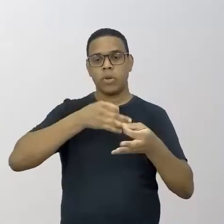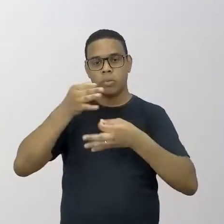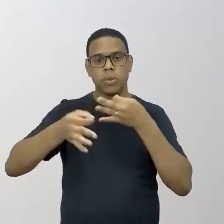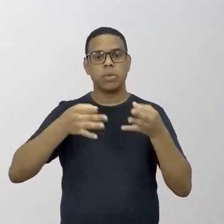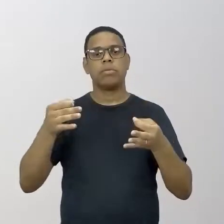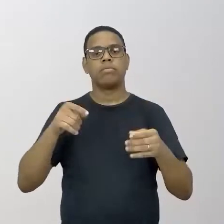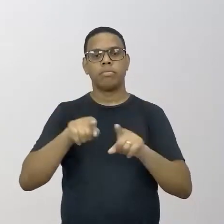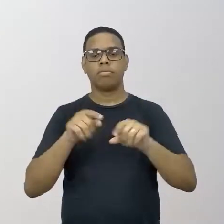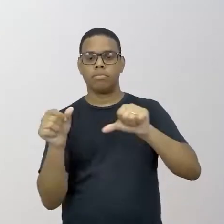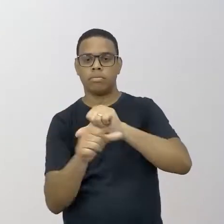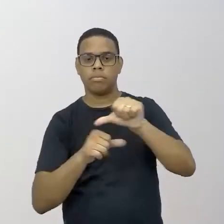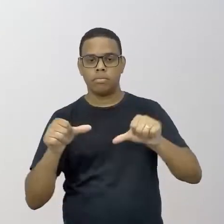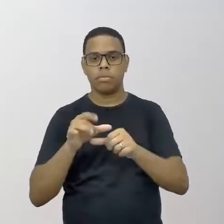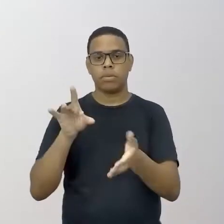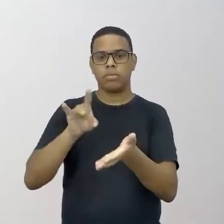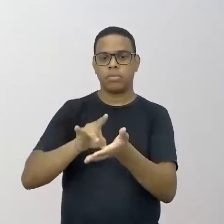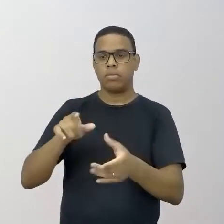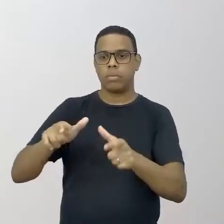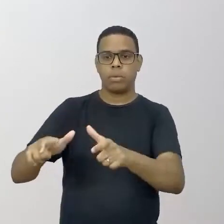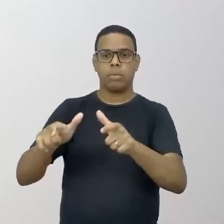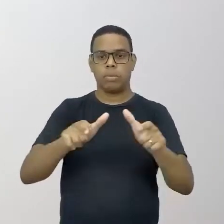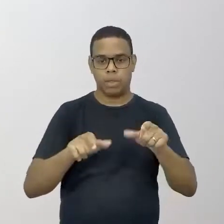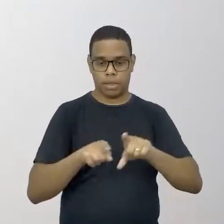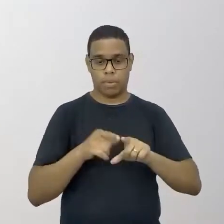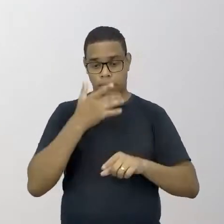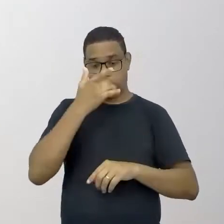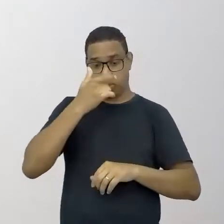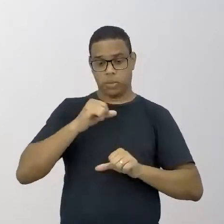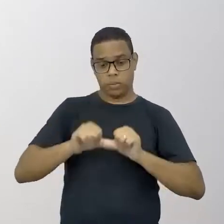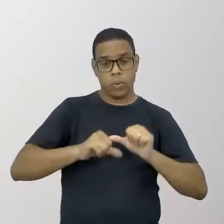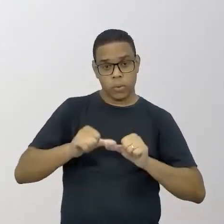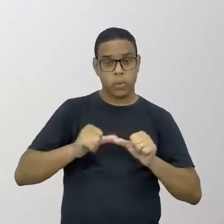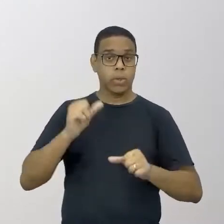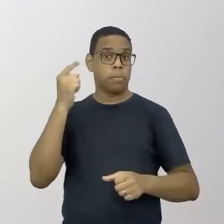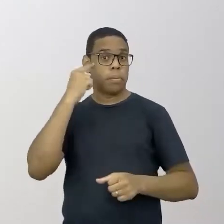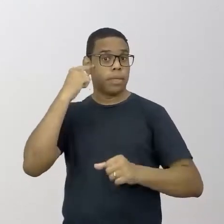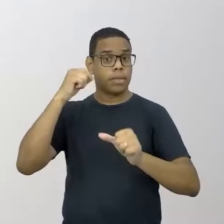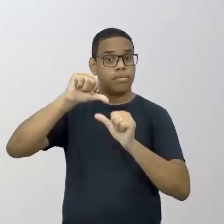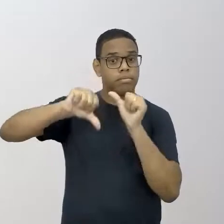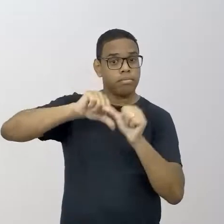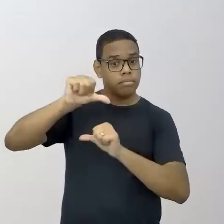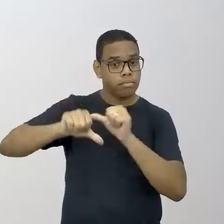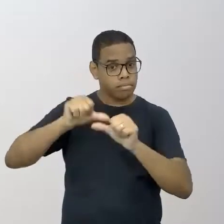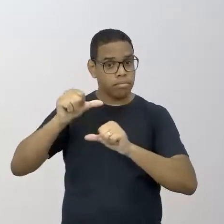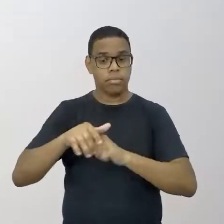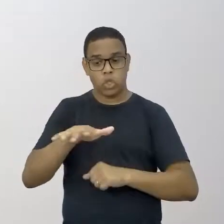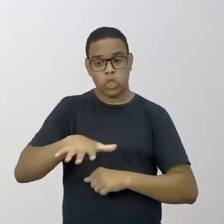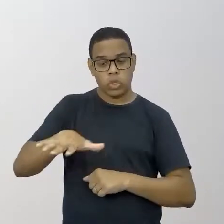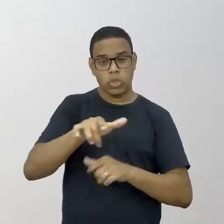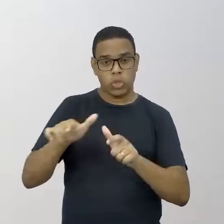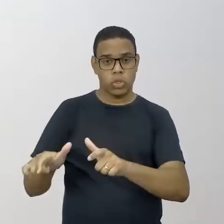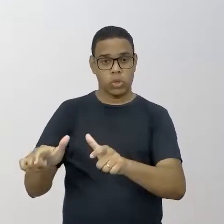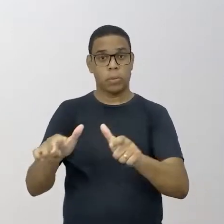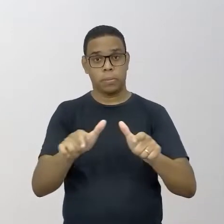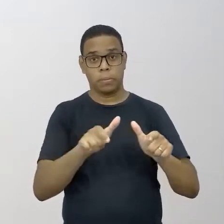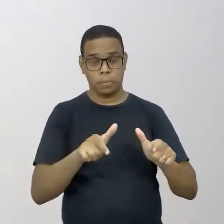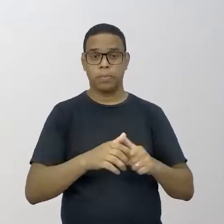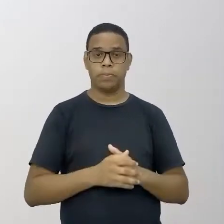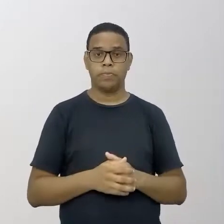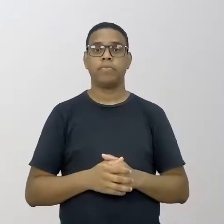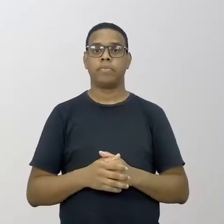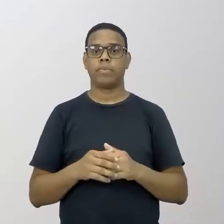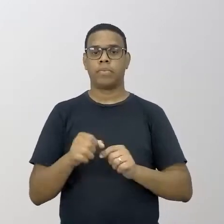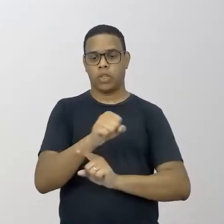se transforma a realidade, também se transforma o pensamento sobre essa realidade e as